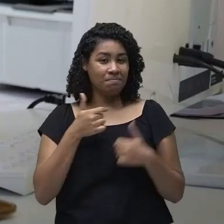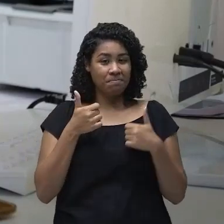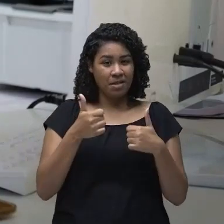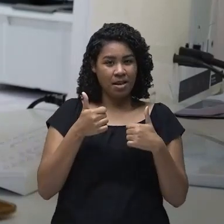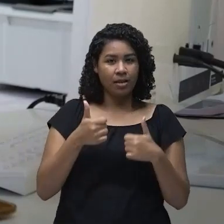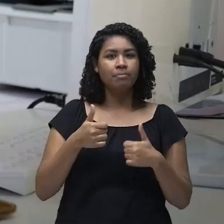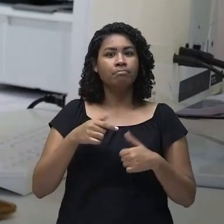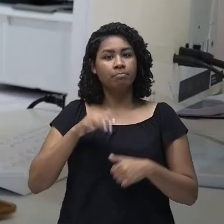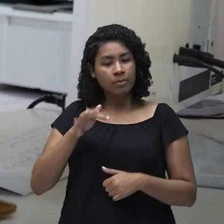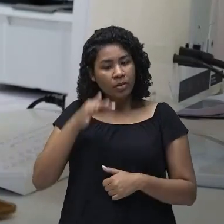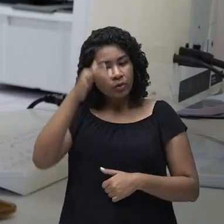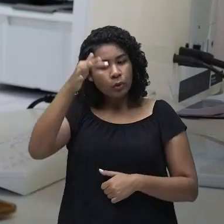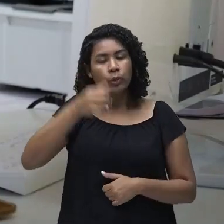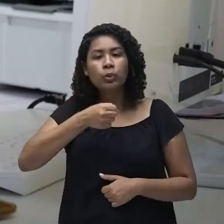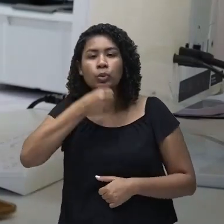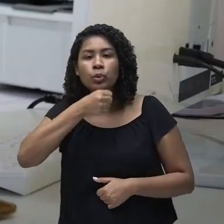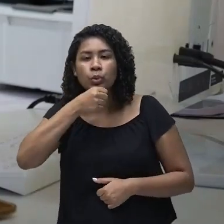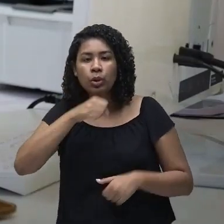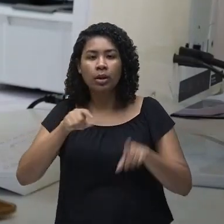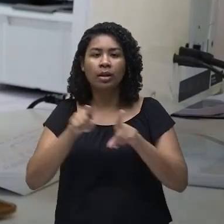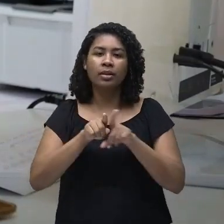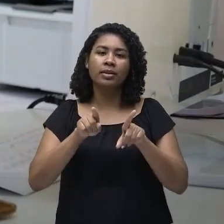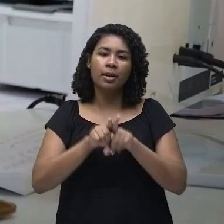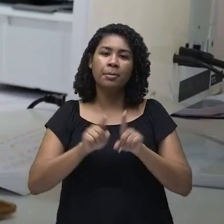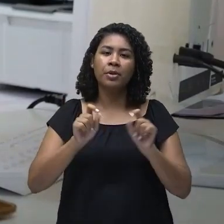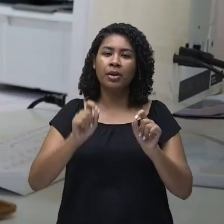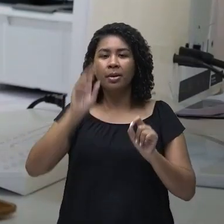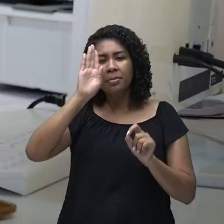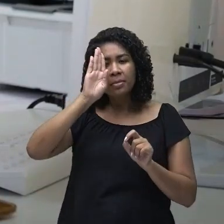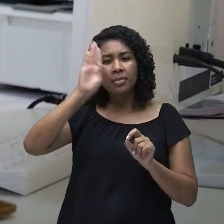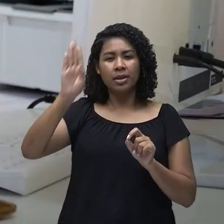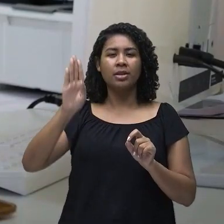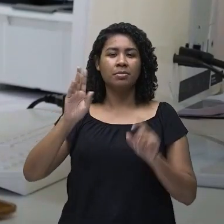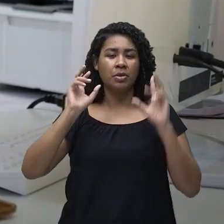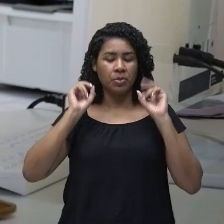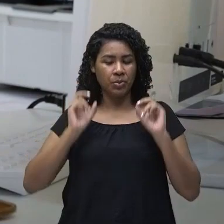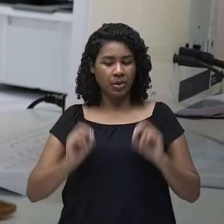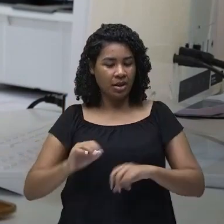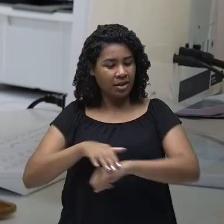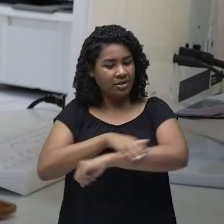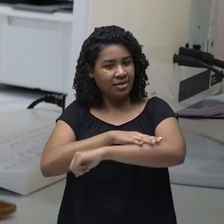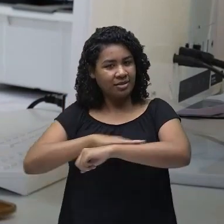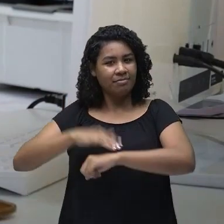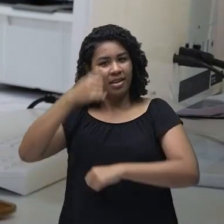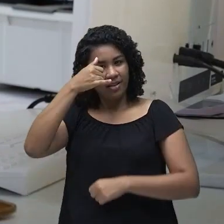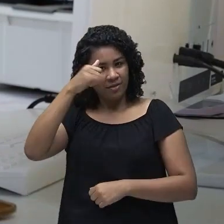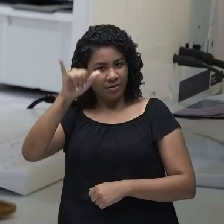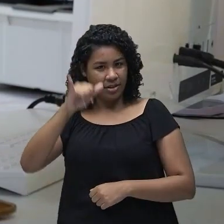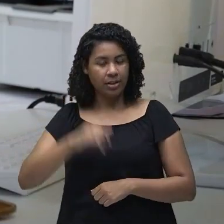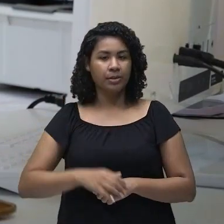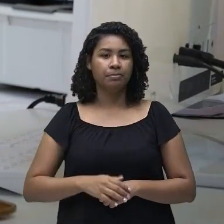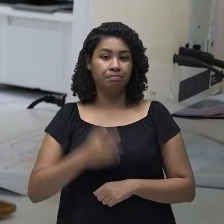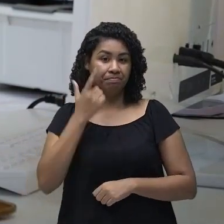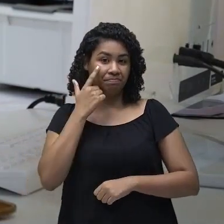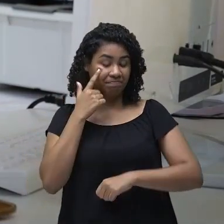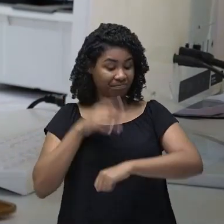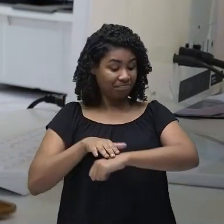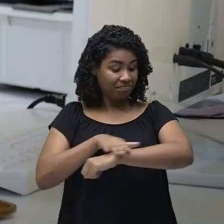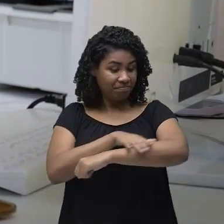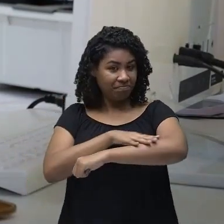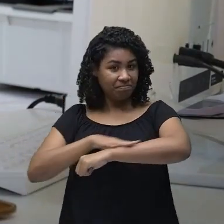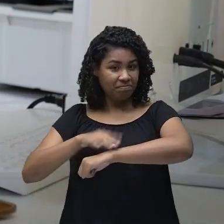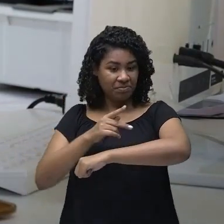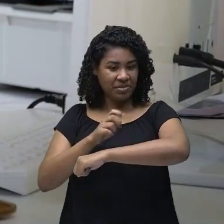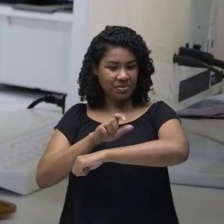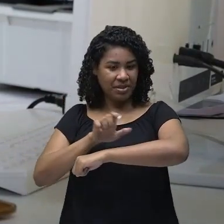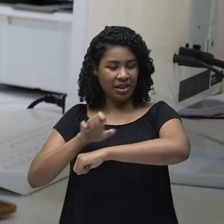relação ao envelhecimento por si só, mas também, principalmente, ao câncer de pele, tá bom? A pele, ela é um órgão que funciona como uma